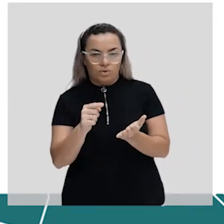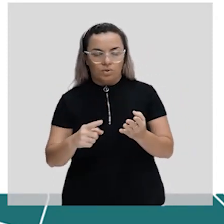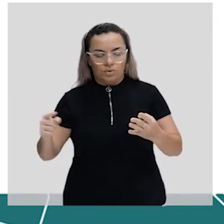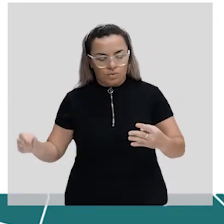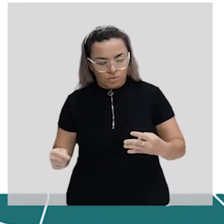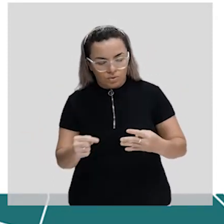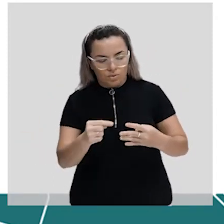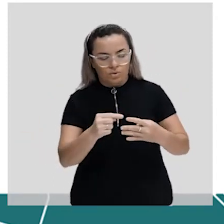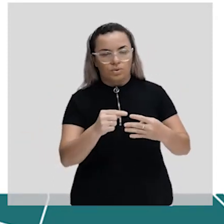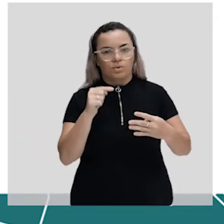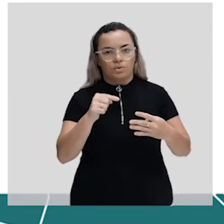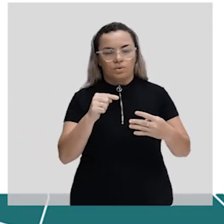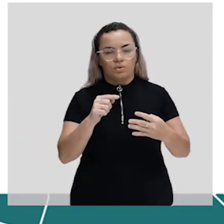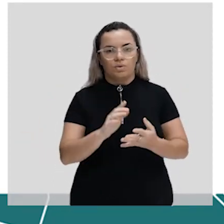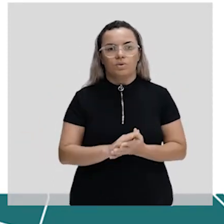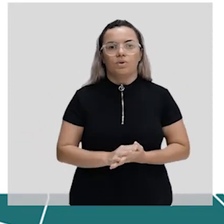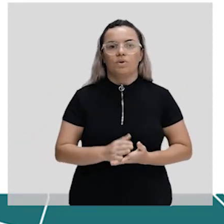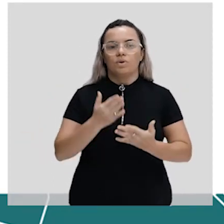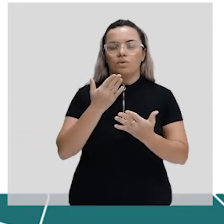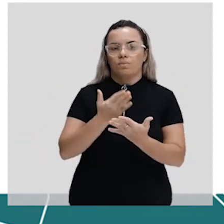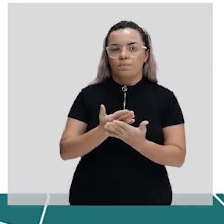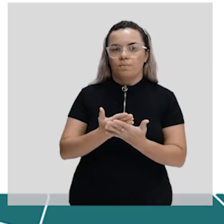características de trabalhar com o quê?